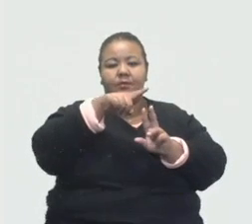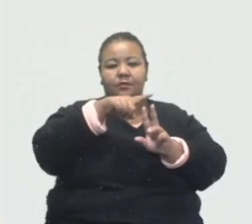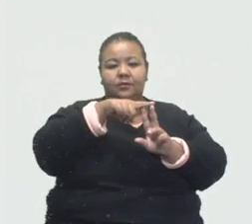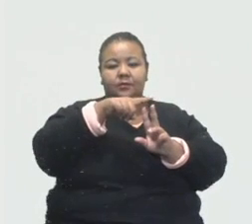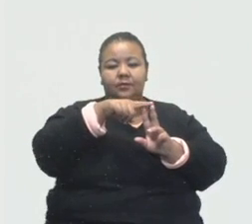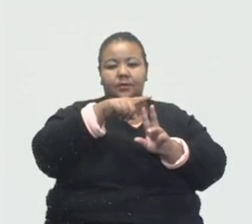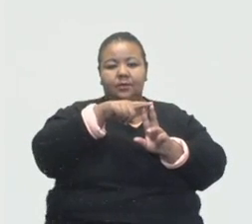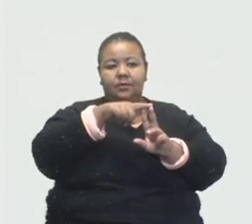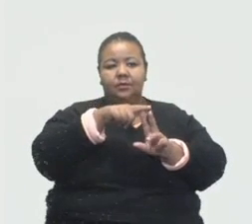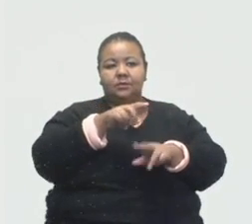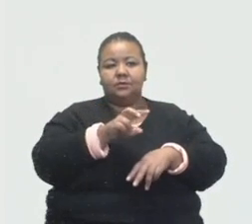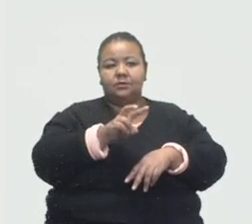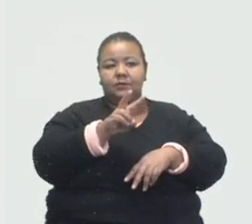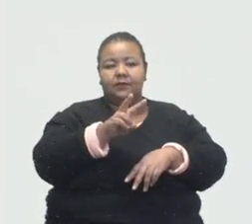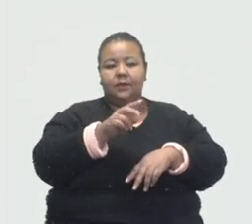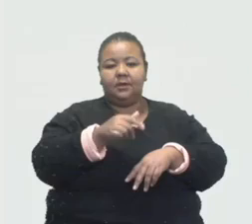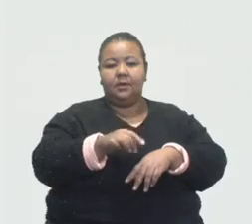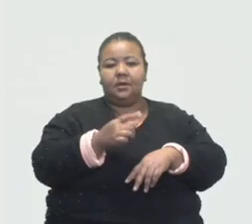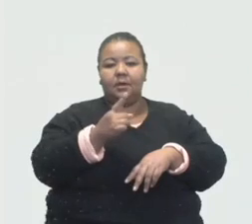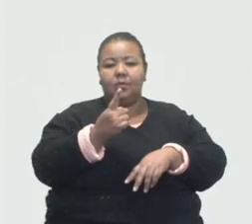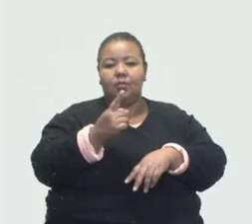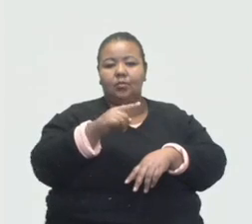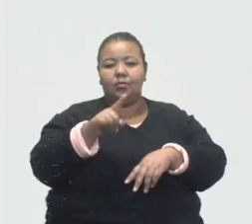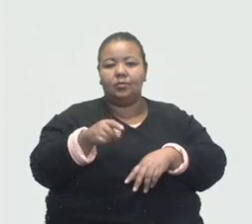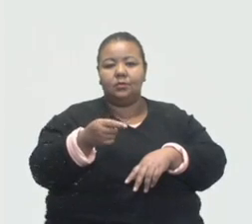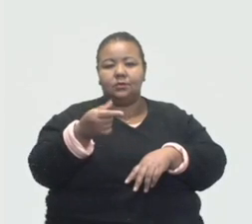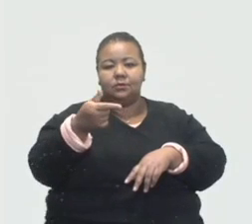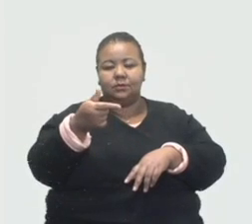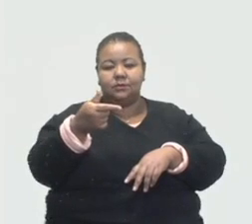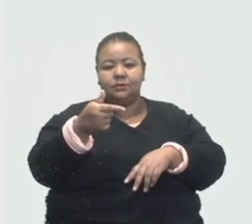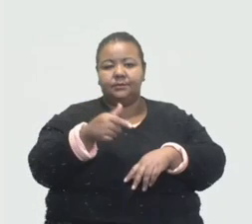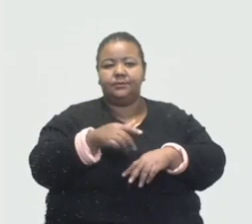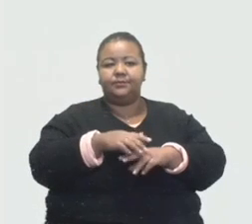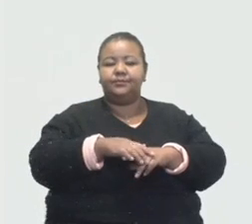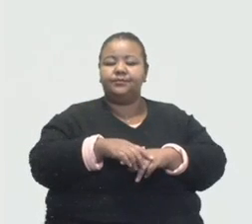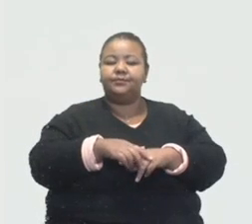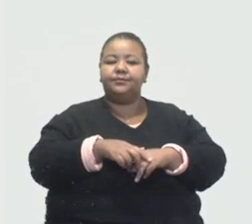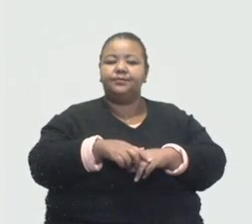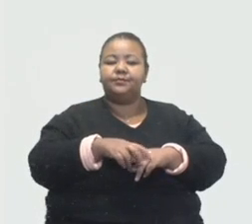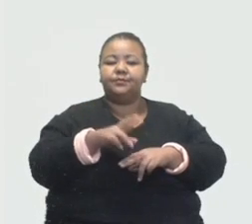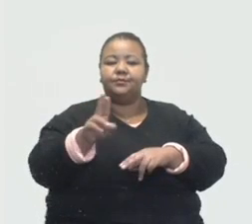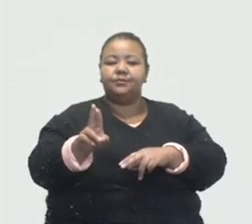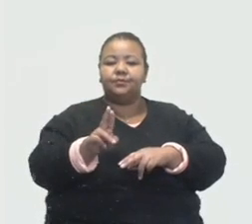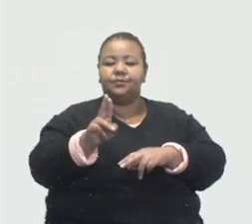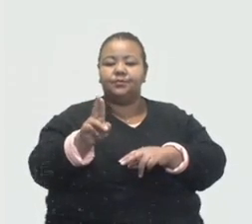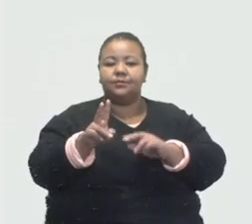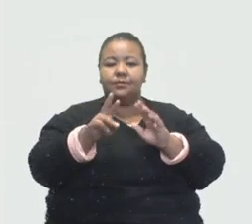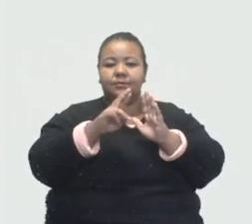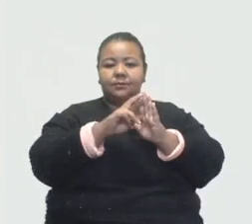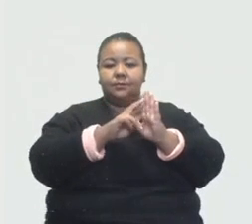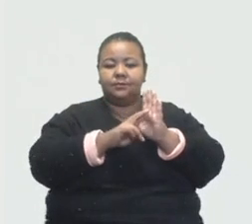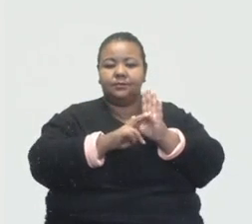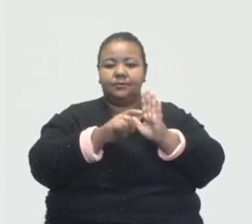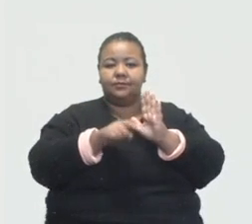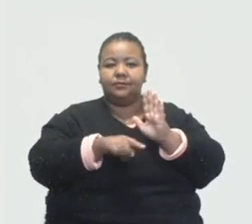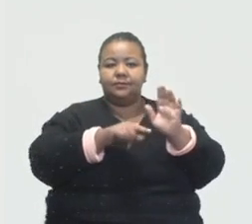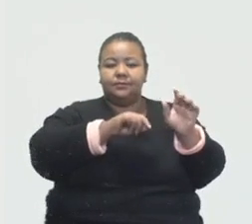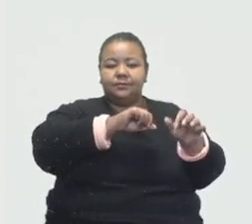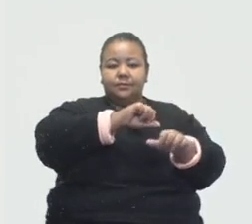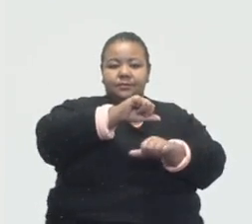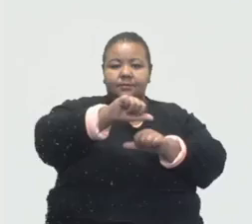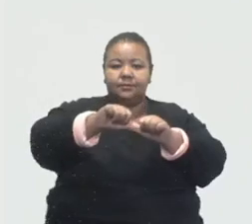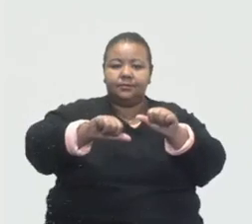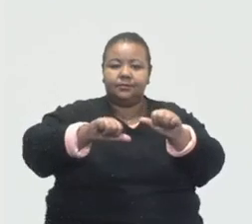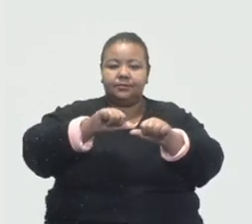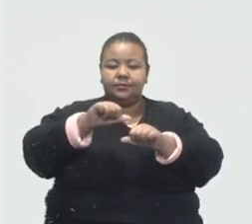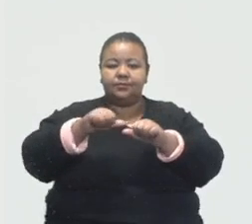ele tem componentes 1 e 2. Aplicando nessa regra que é dada aqui a nossa transformação,